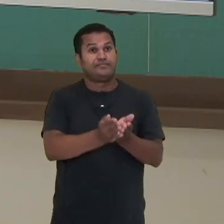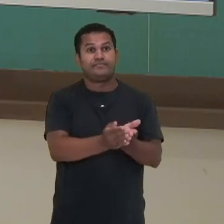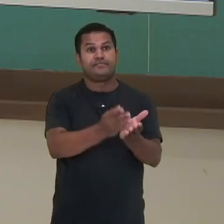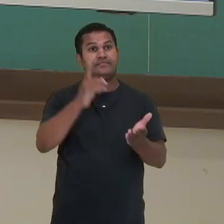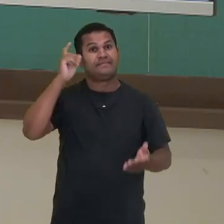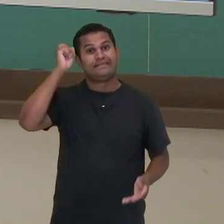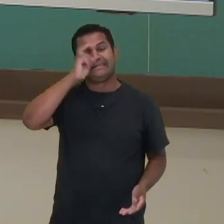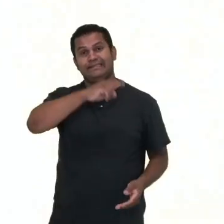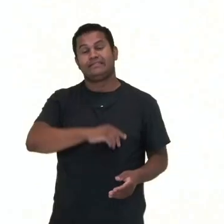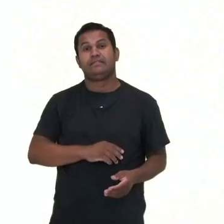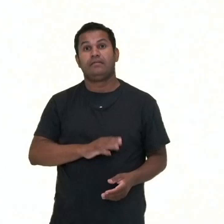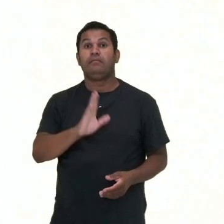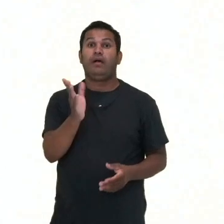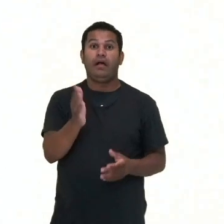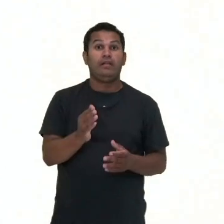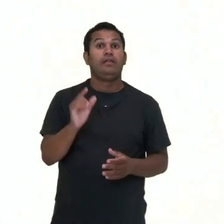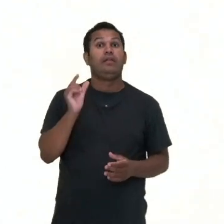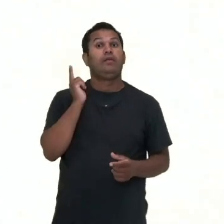tá? Em